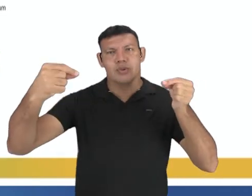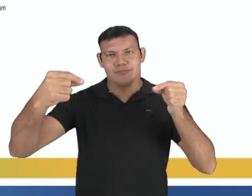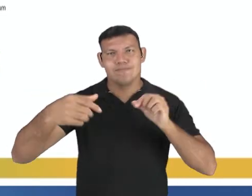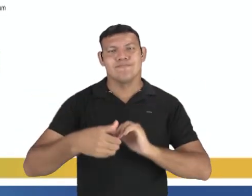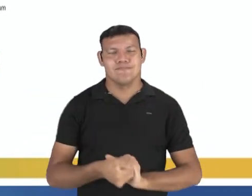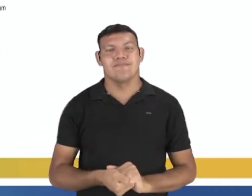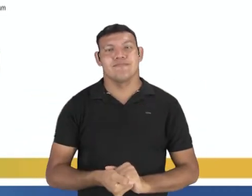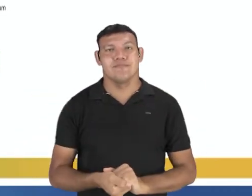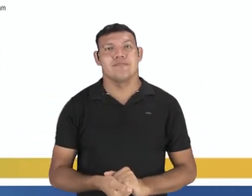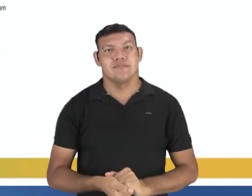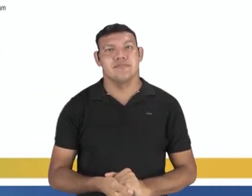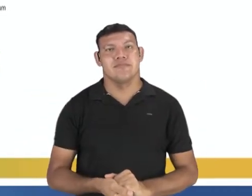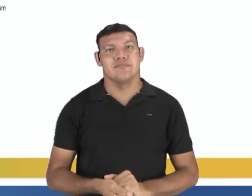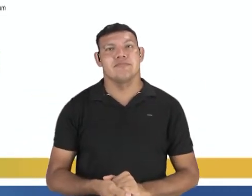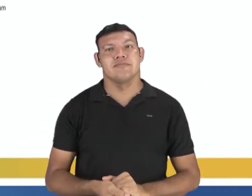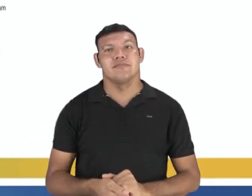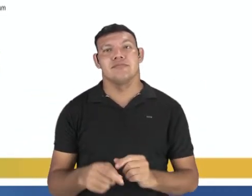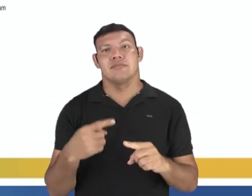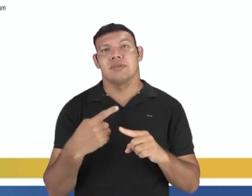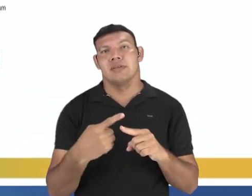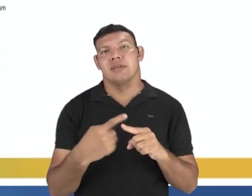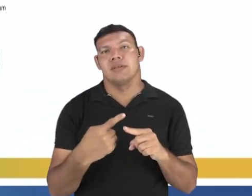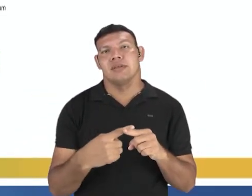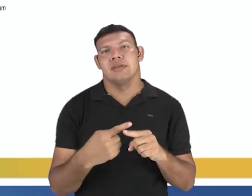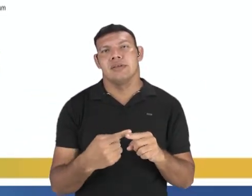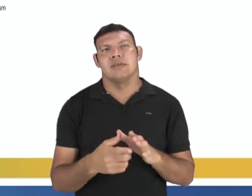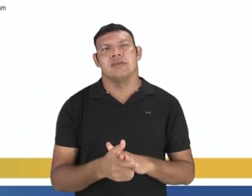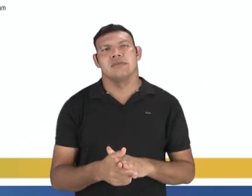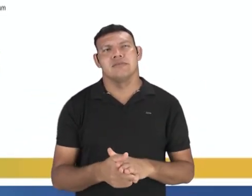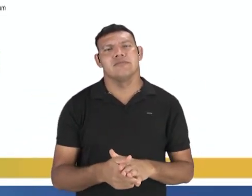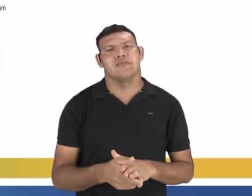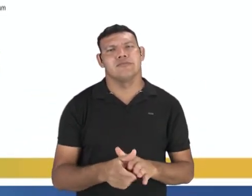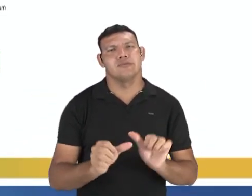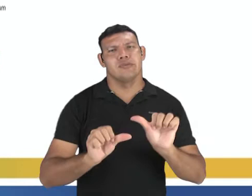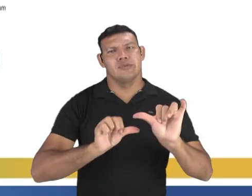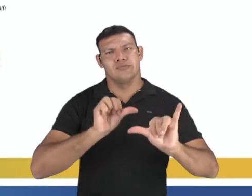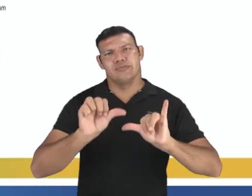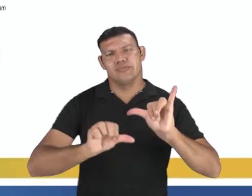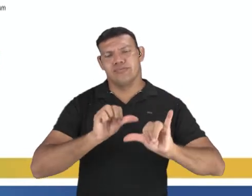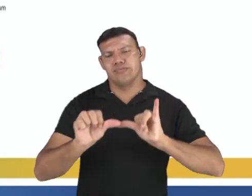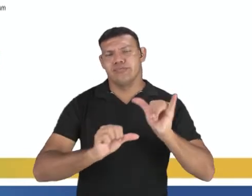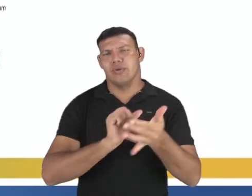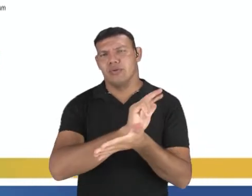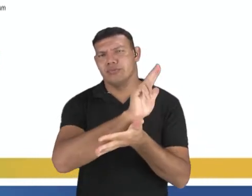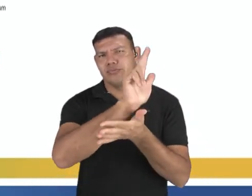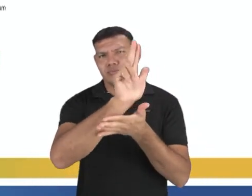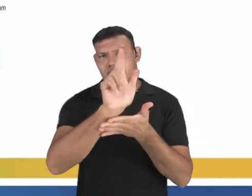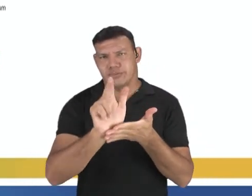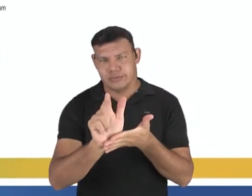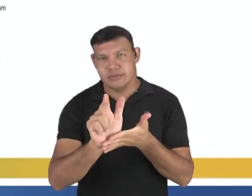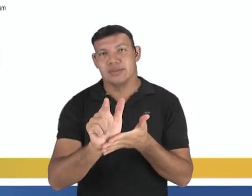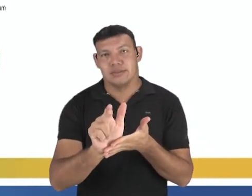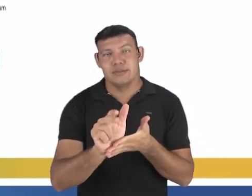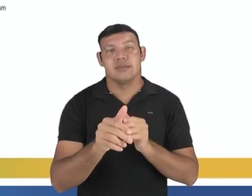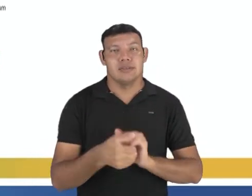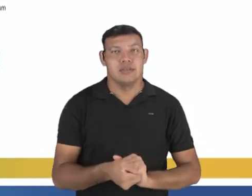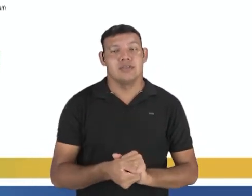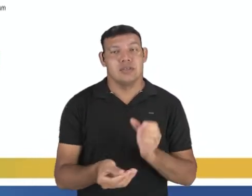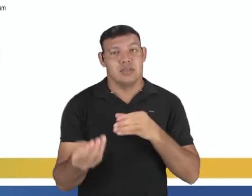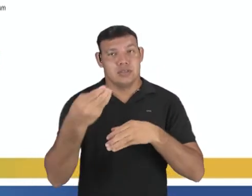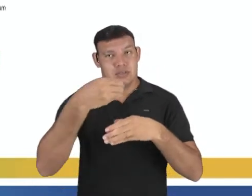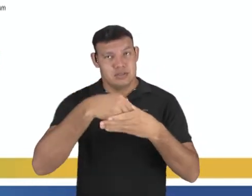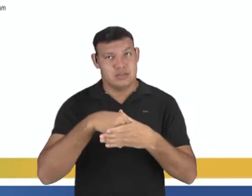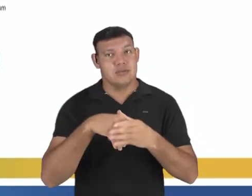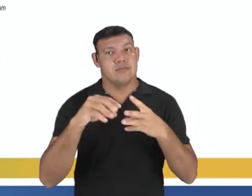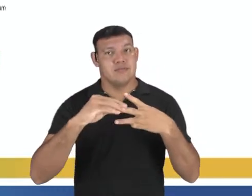das nossas árvores. E eles se caracterizam por diversas reações químicas. Para ser mais